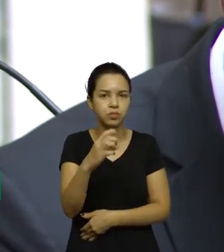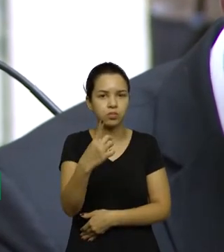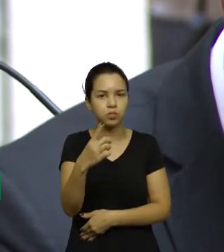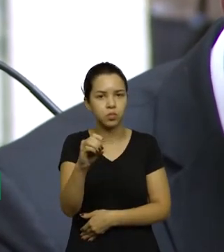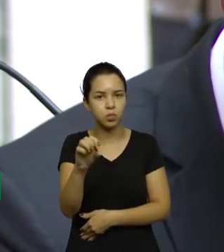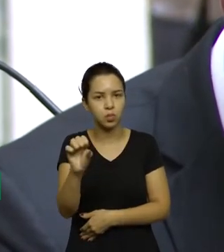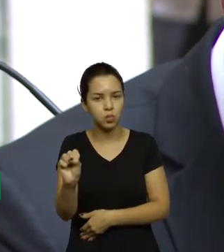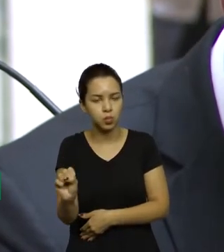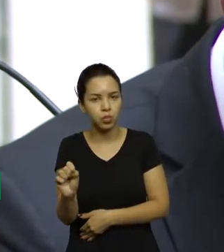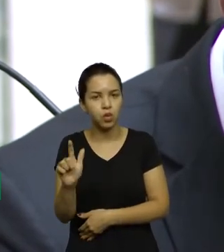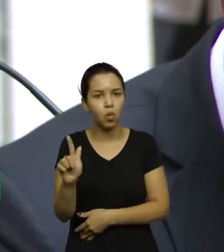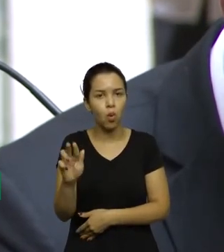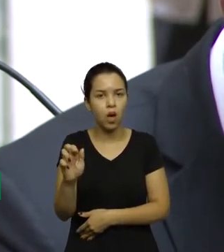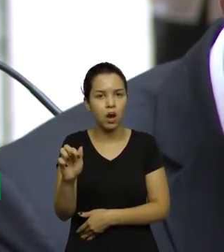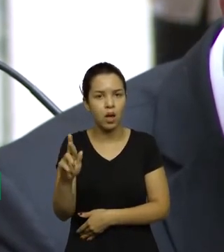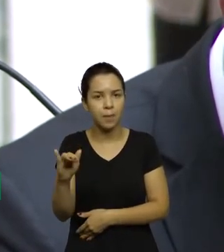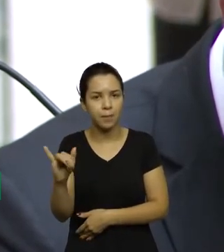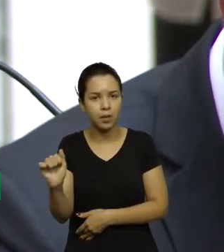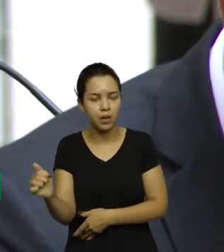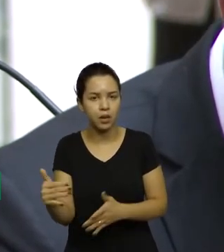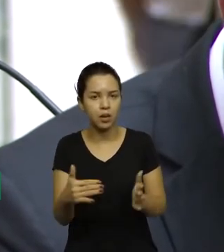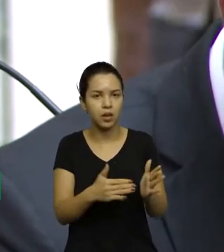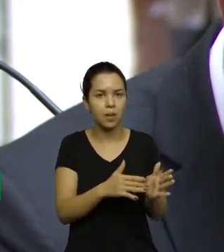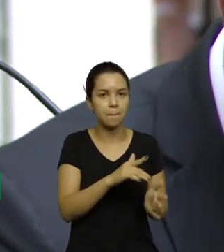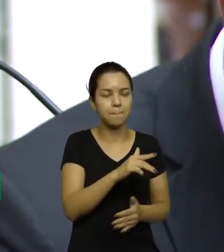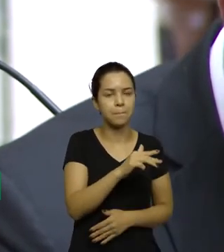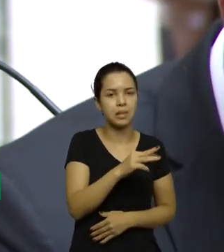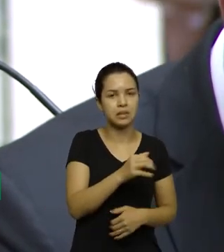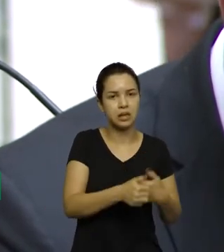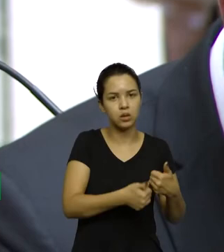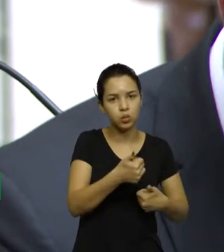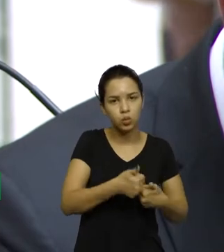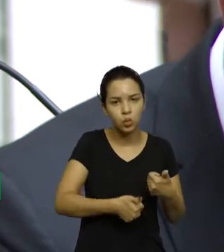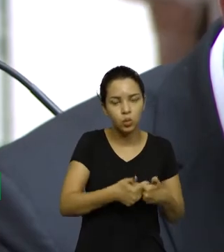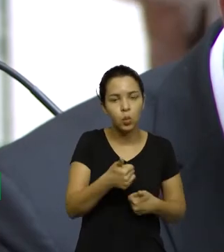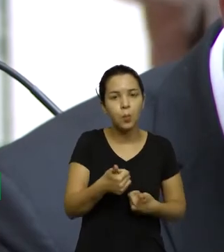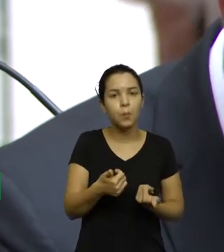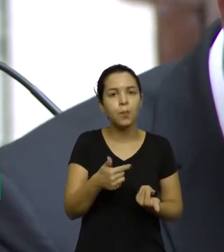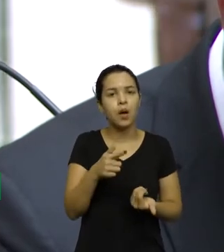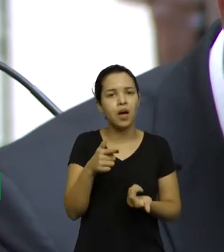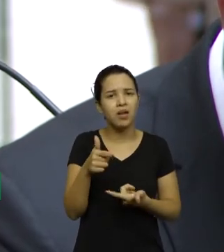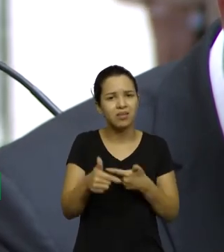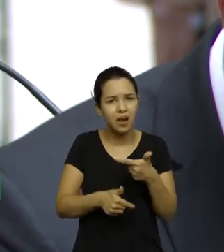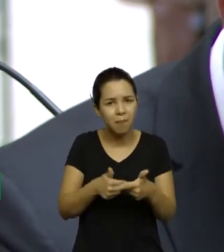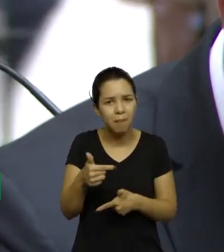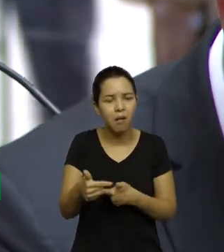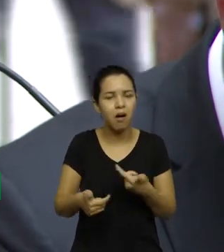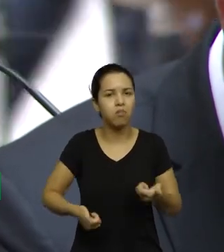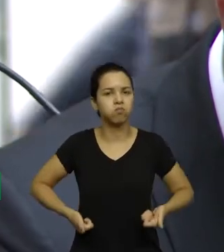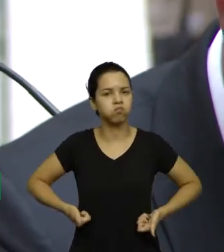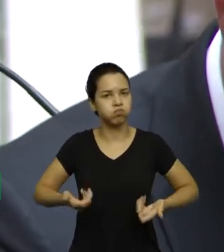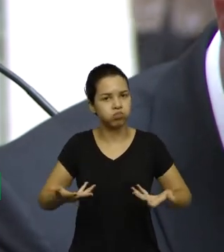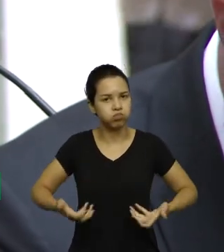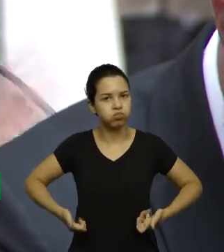uma das estradas assim, que tem dado muito trabalho de manutenção.